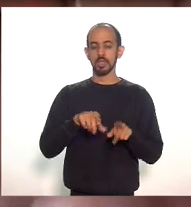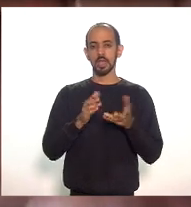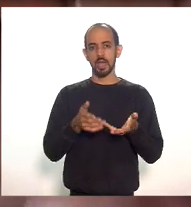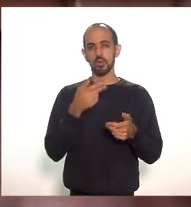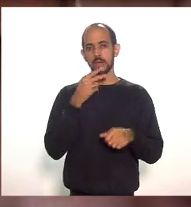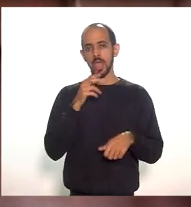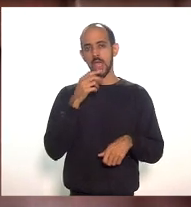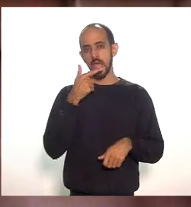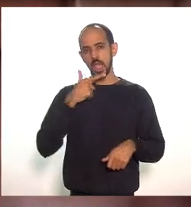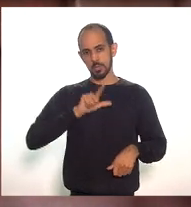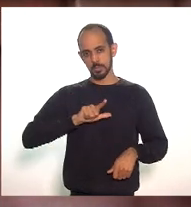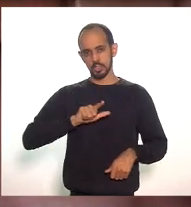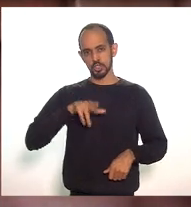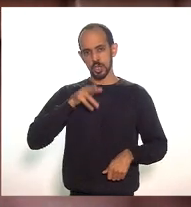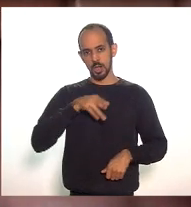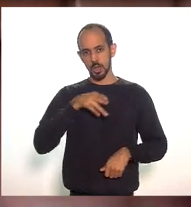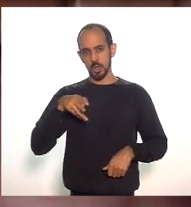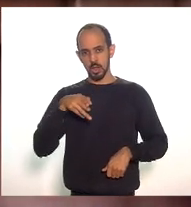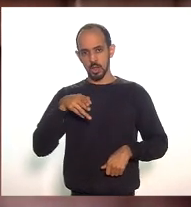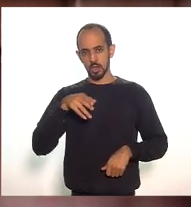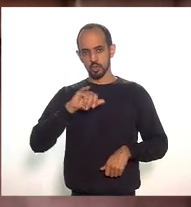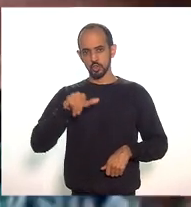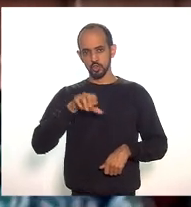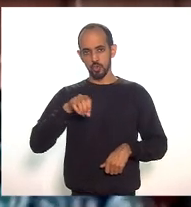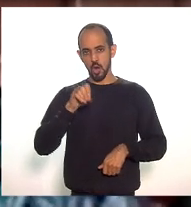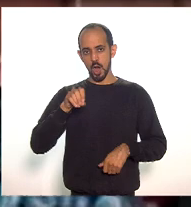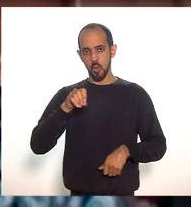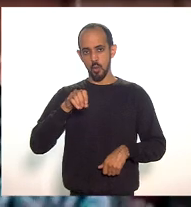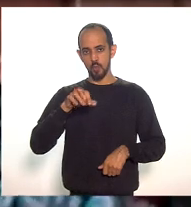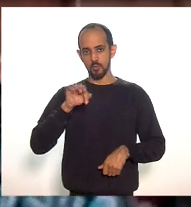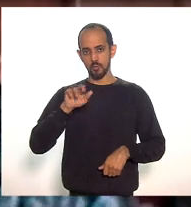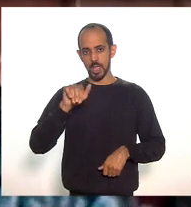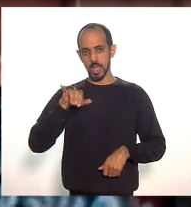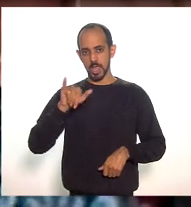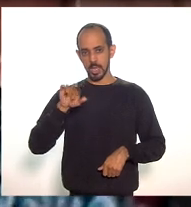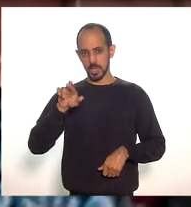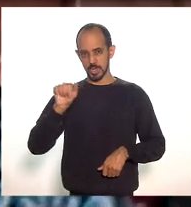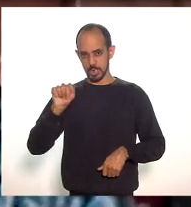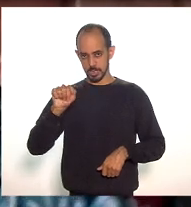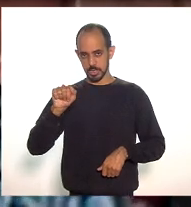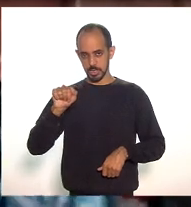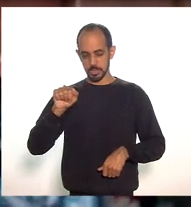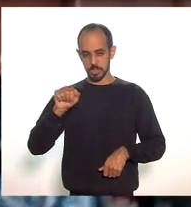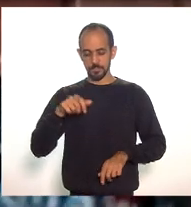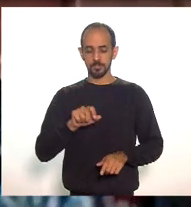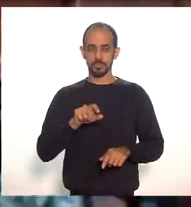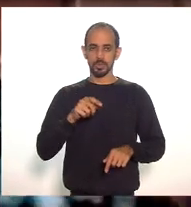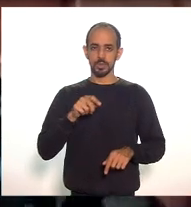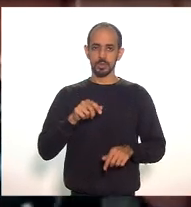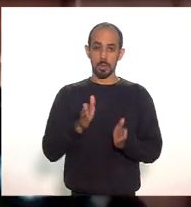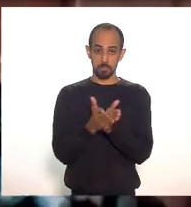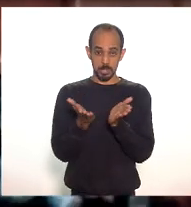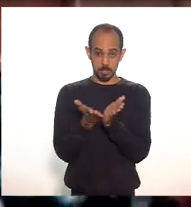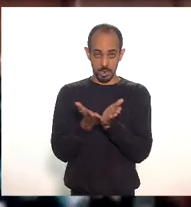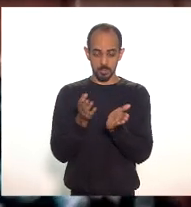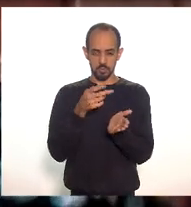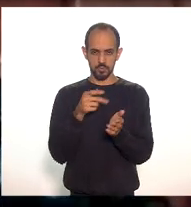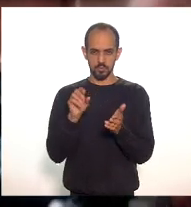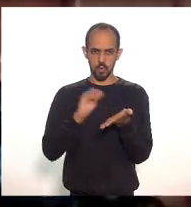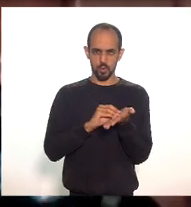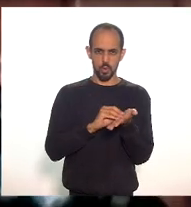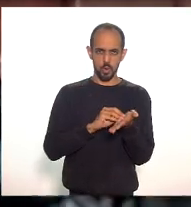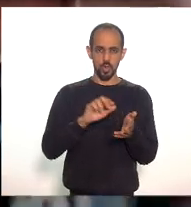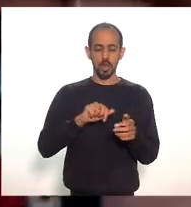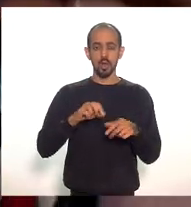na Bíblia corrigida que tanto Ministro Paulo Guedes quanto o Presidente da República